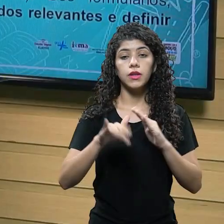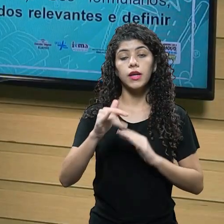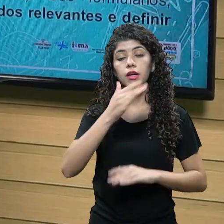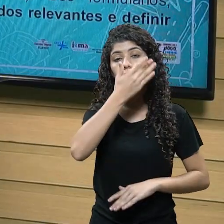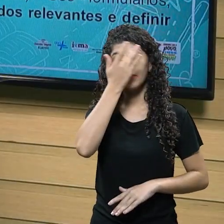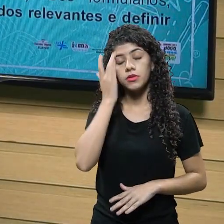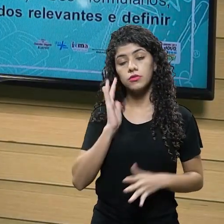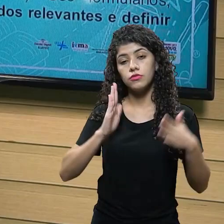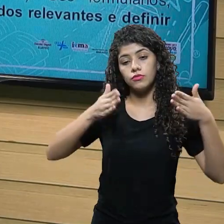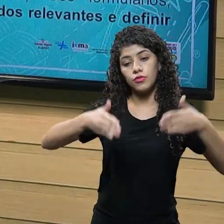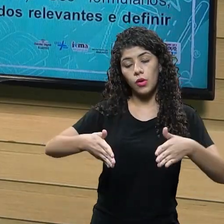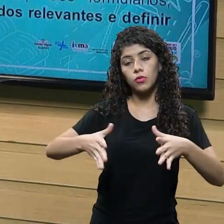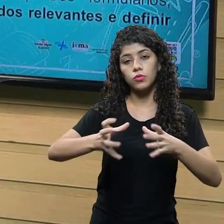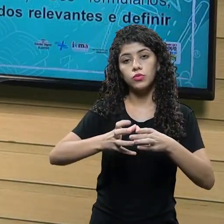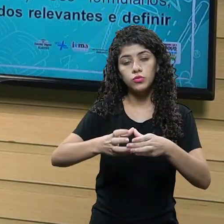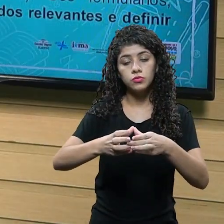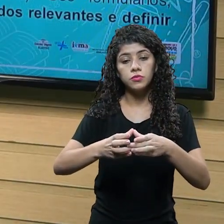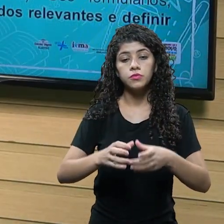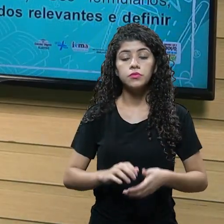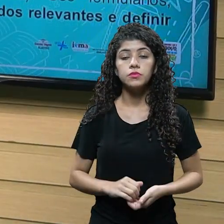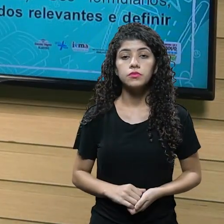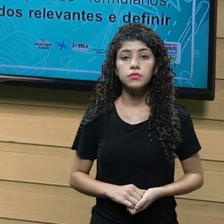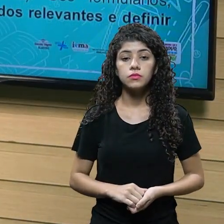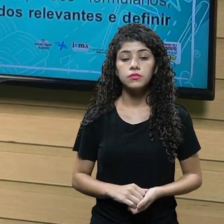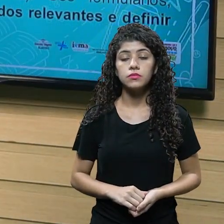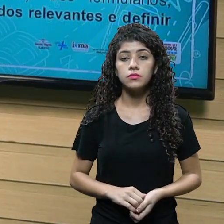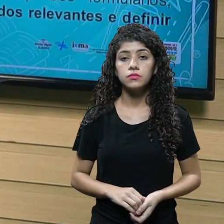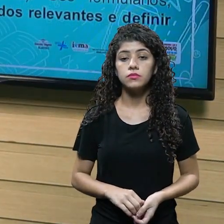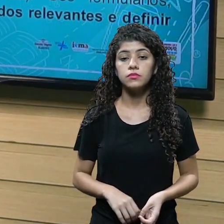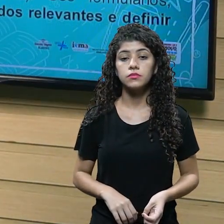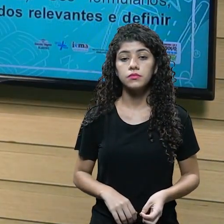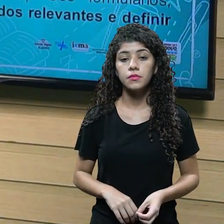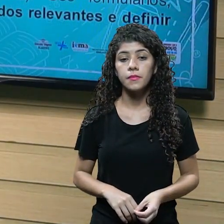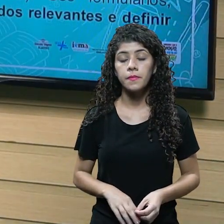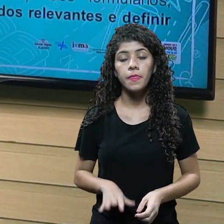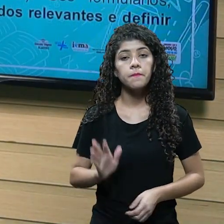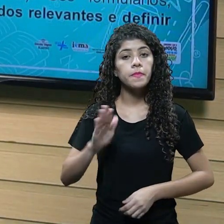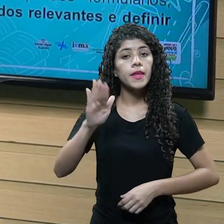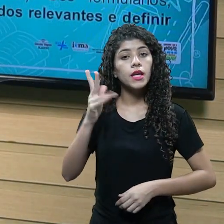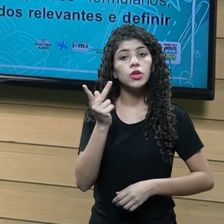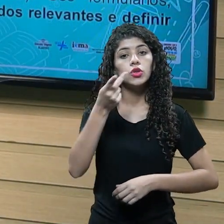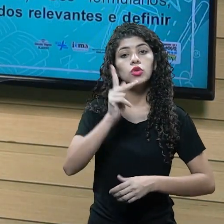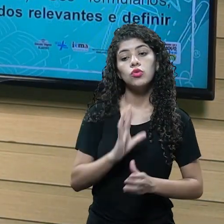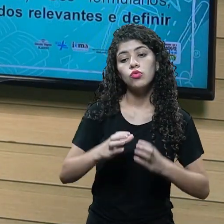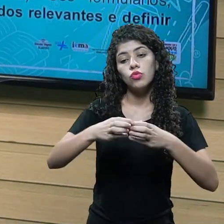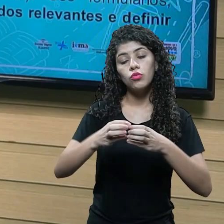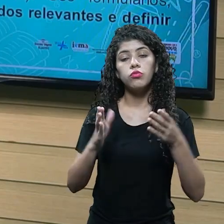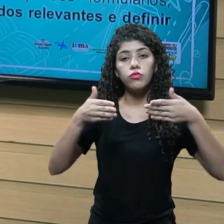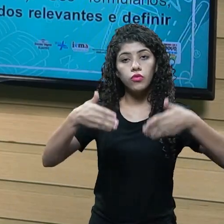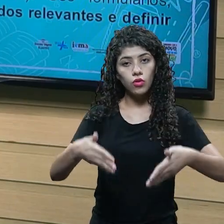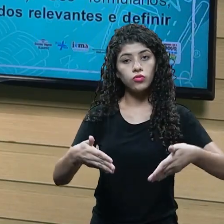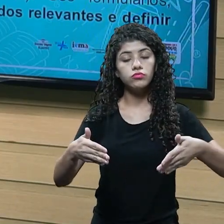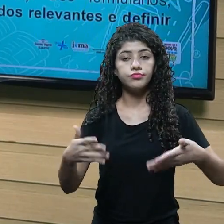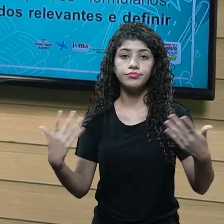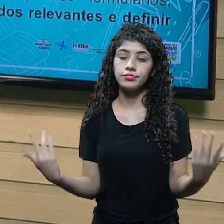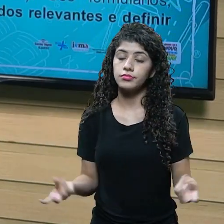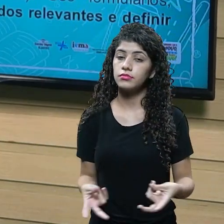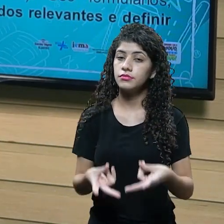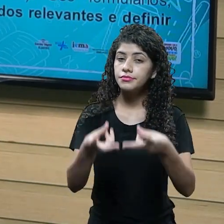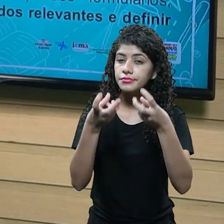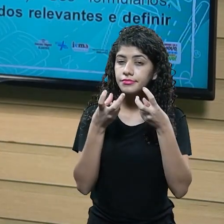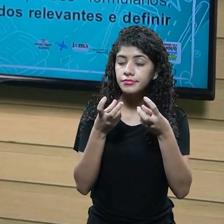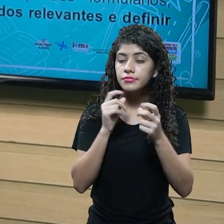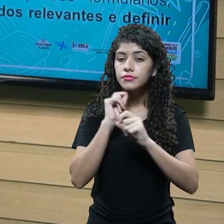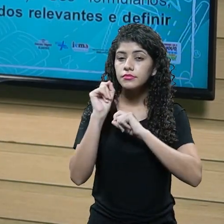lá. Primeiro foco para um marketing de guerrilha é definir realmente quem é o teu público. Ou seja, nós vamos observar, a empresa tem que